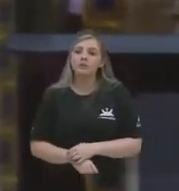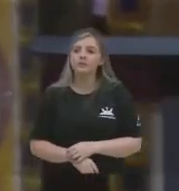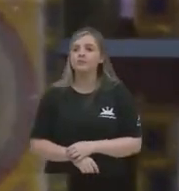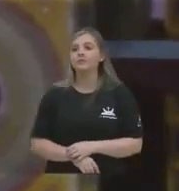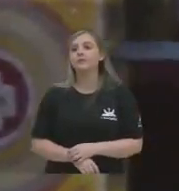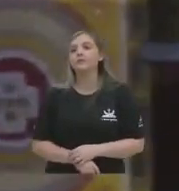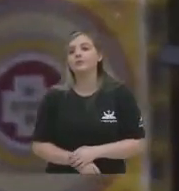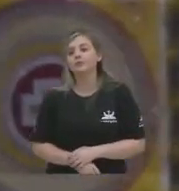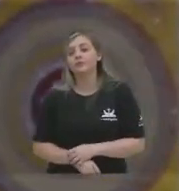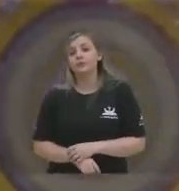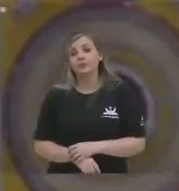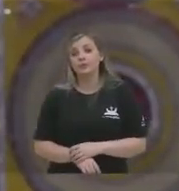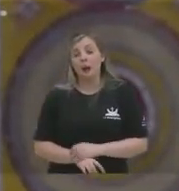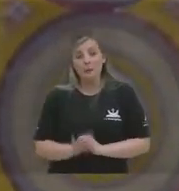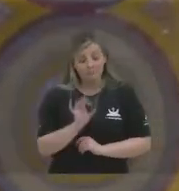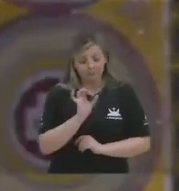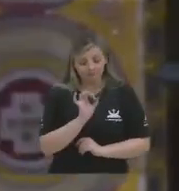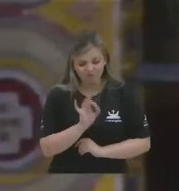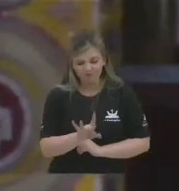Em cada passo